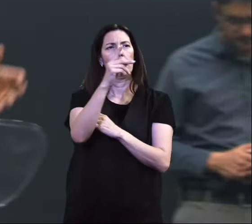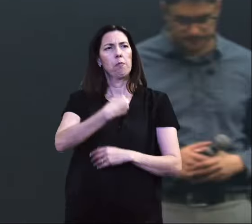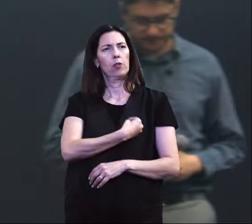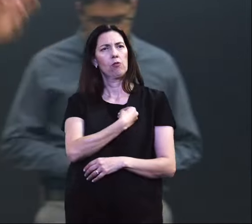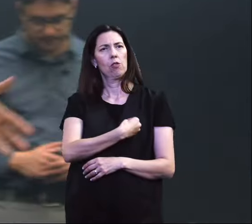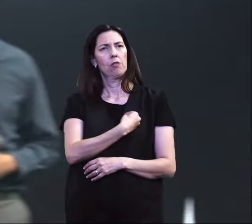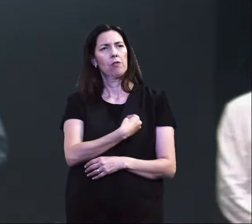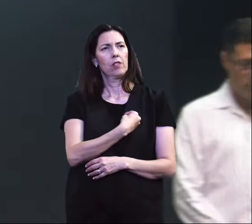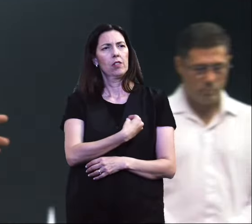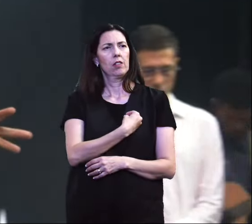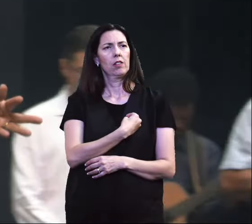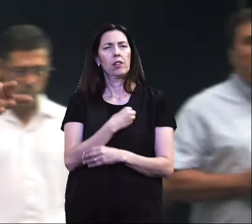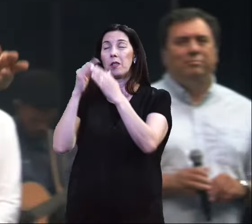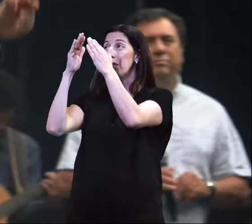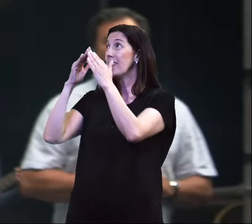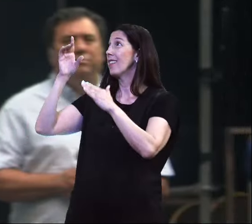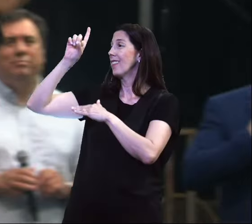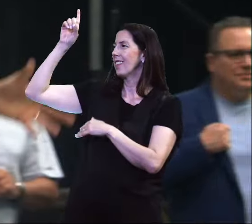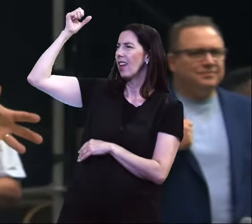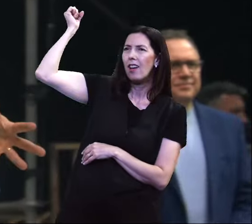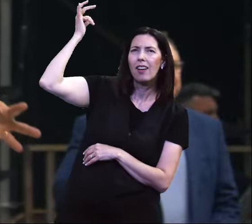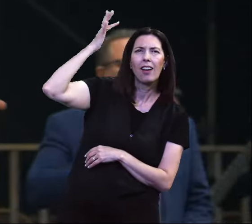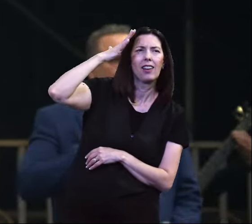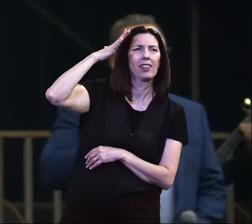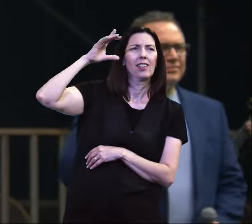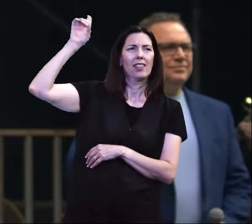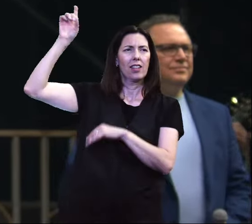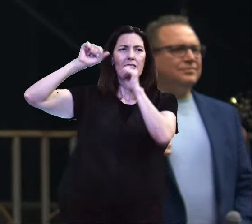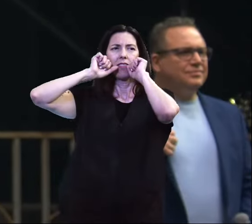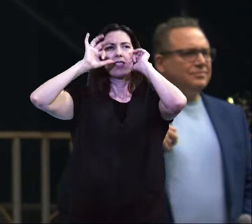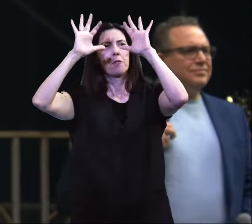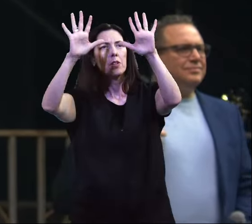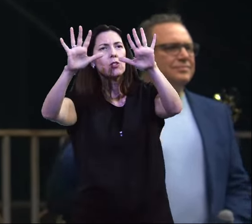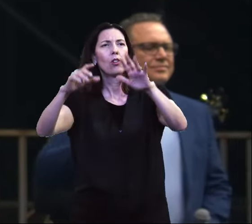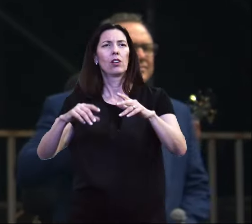nos dá essa graça, Deus nos dá essa bênção,